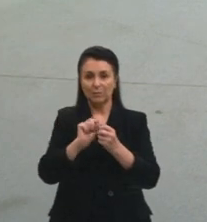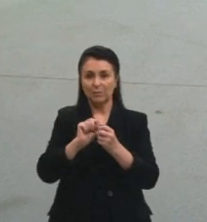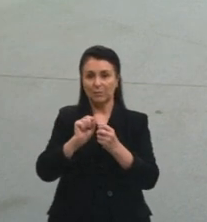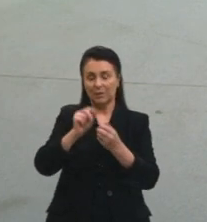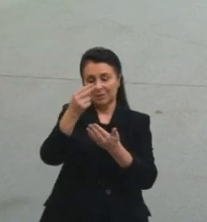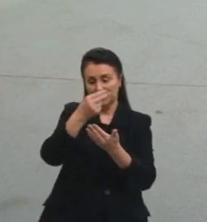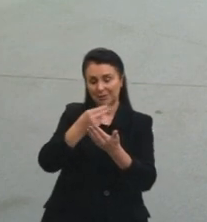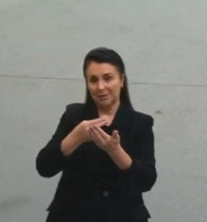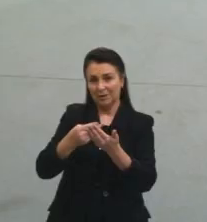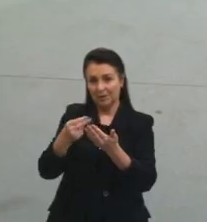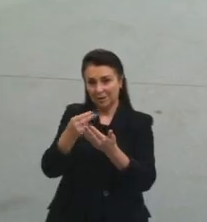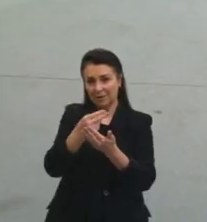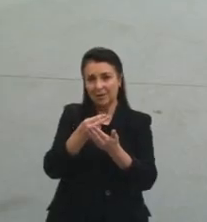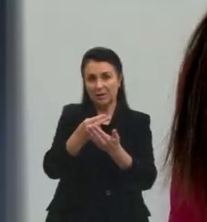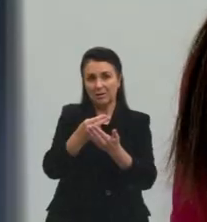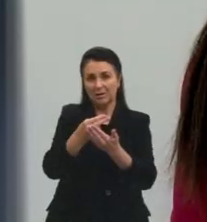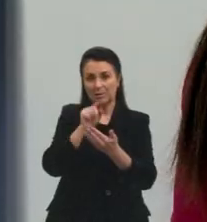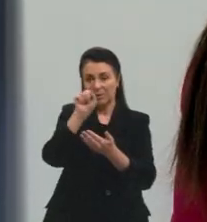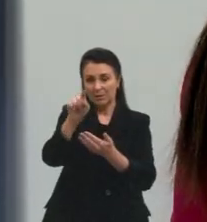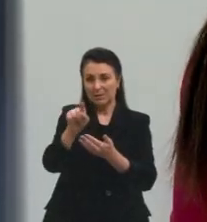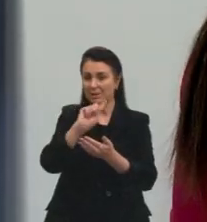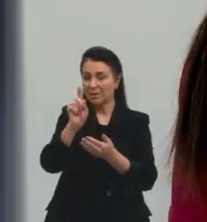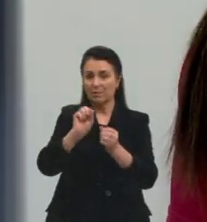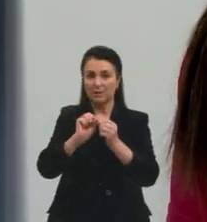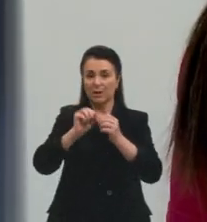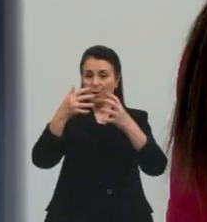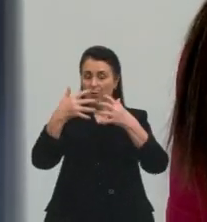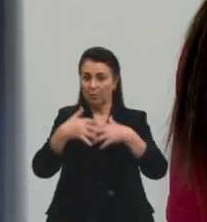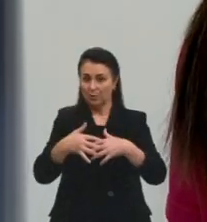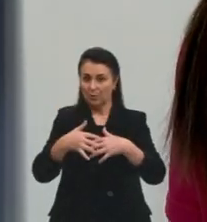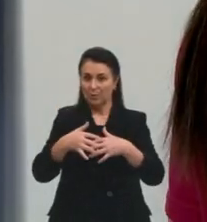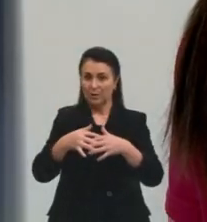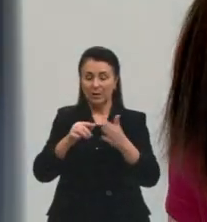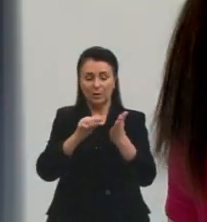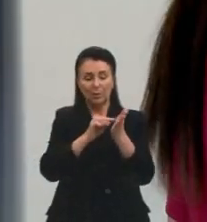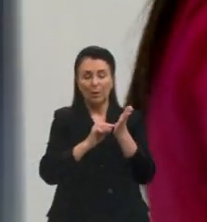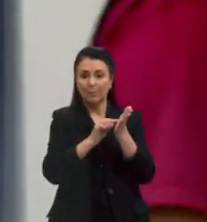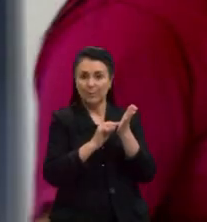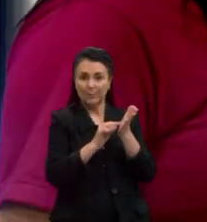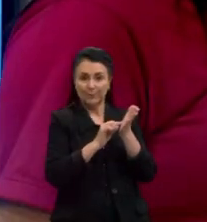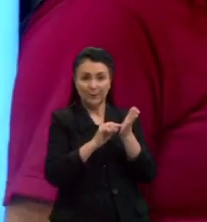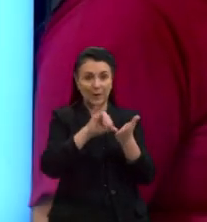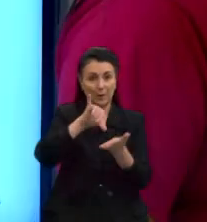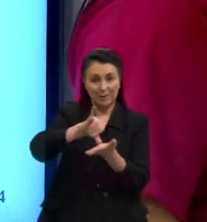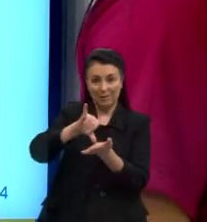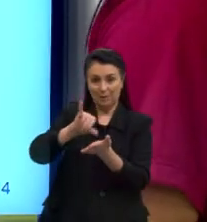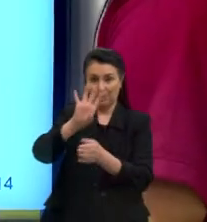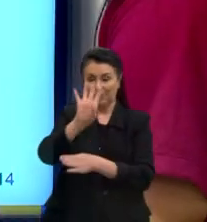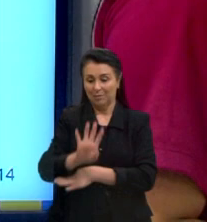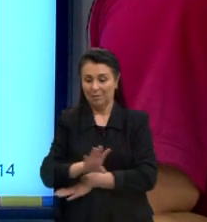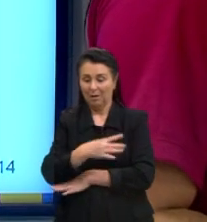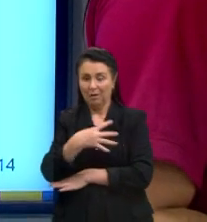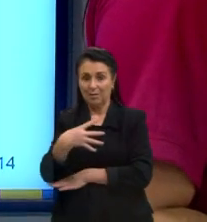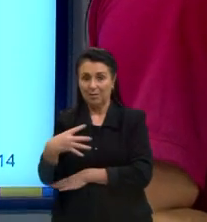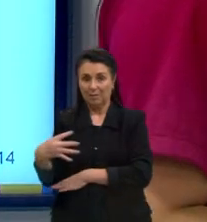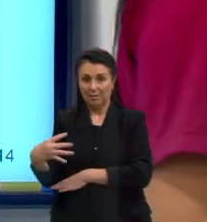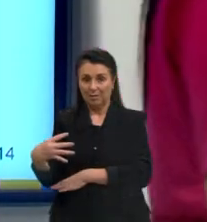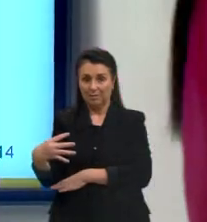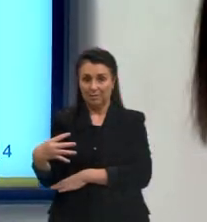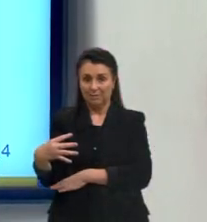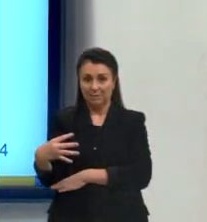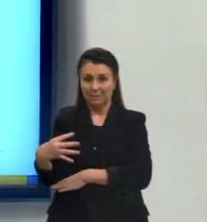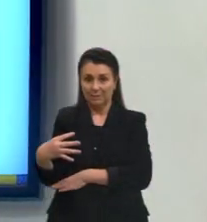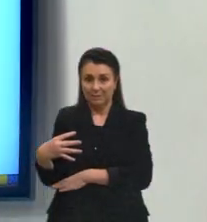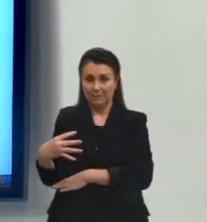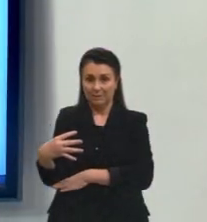não se confundirem eu tenho o seu é uma bolinha aqui que seria o centro da minha tabela tá